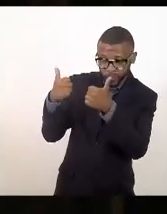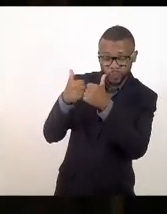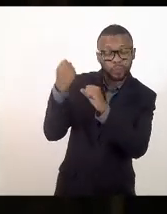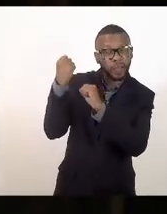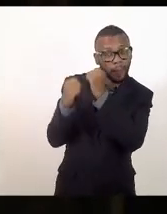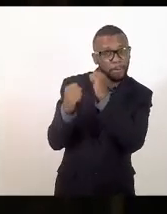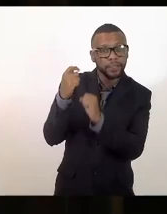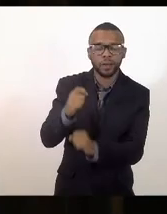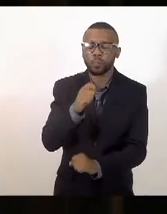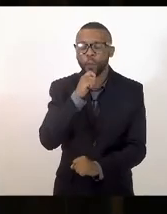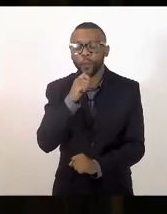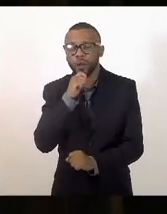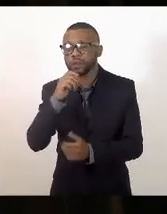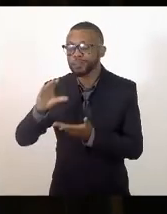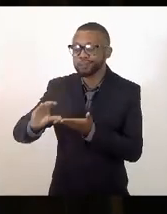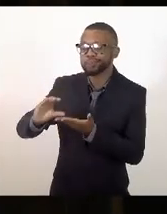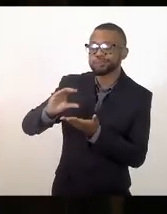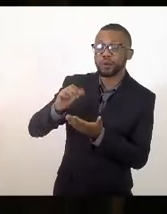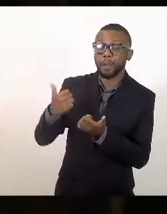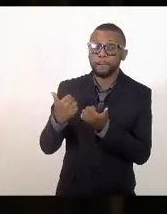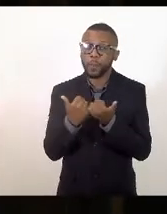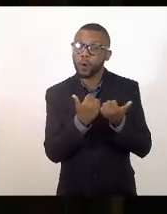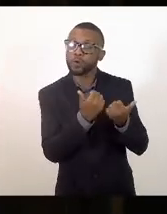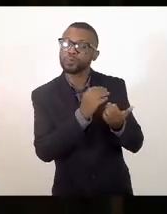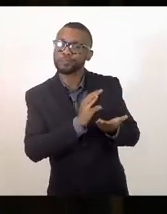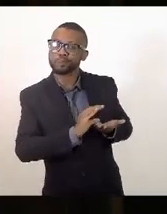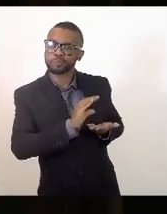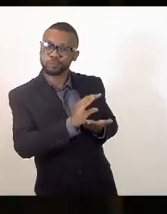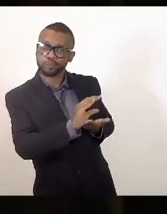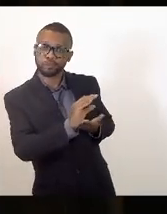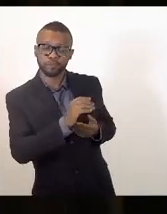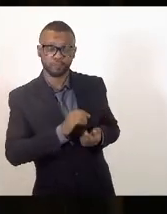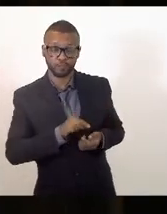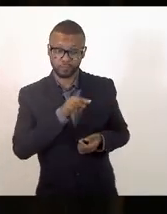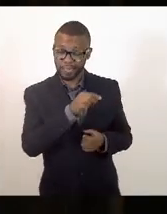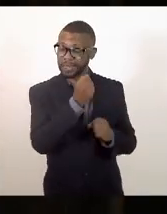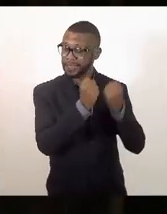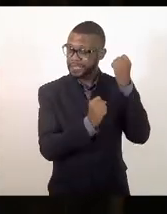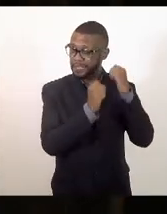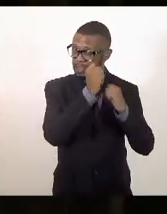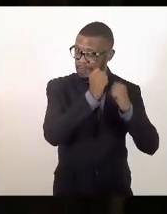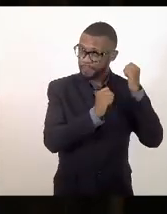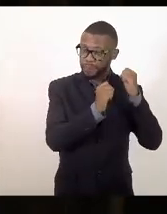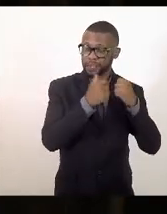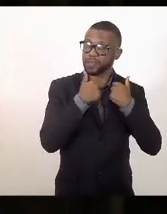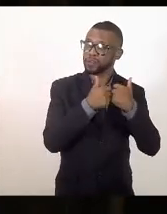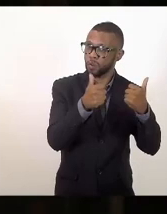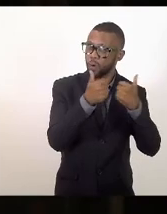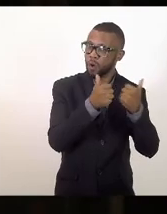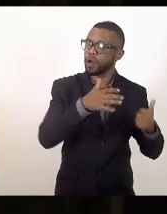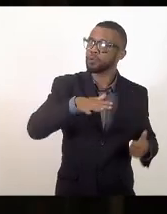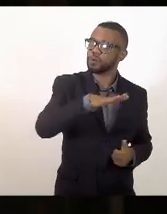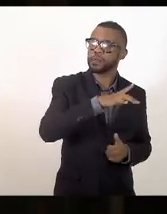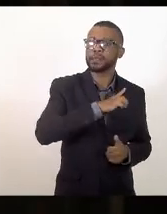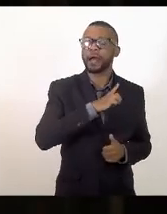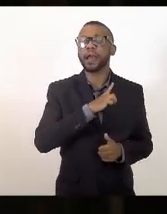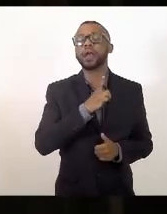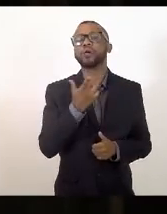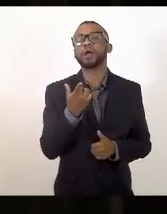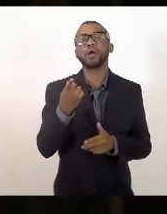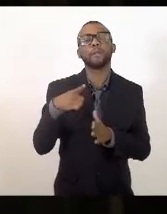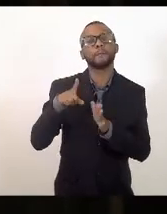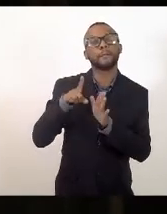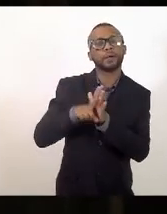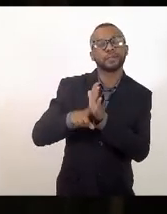nenhum incentivo fiscal. Aliás, essas empresas de ônibus hoje têm, se eu não me engano, um passivo do Estado a